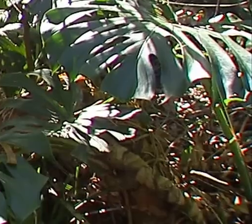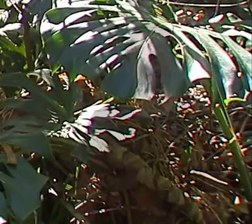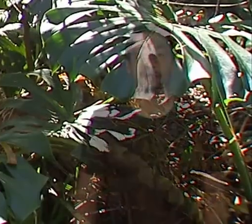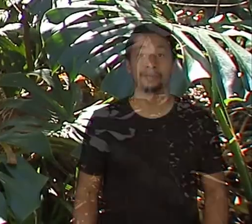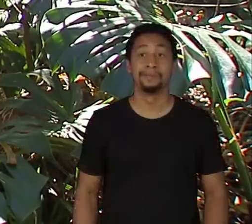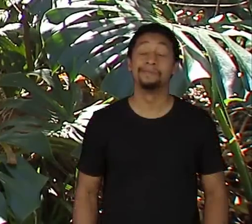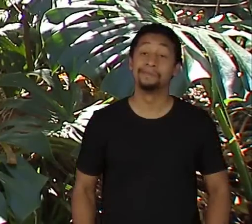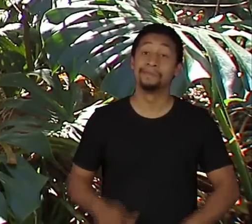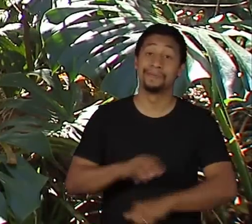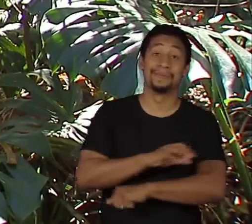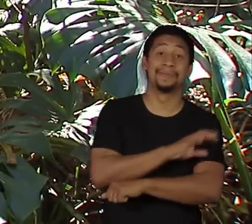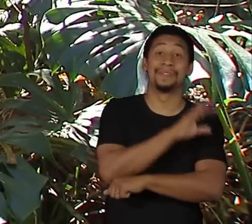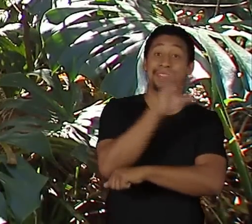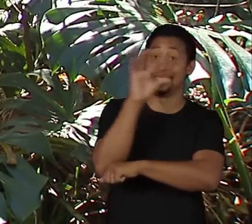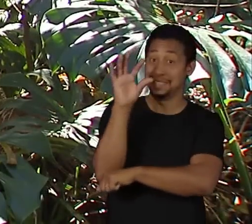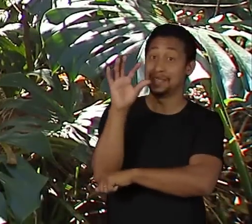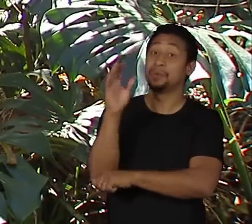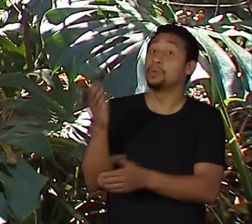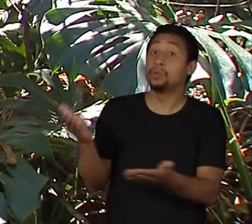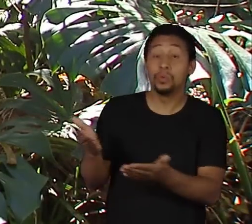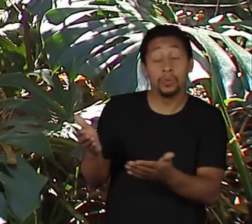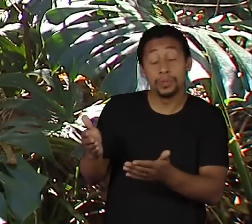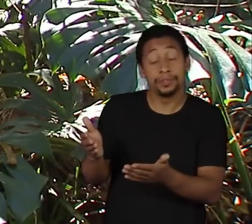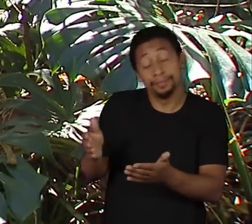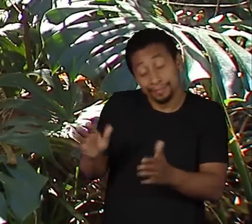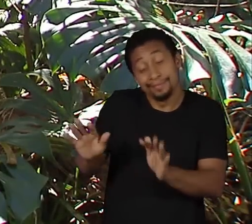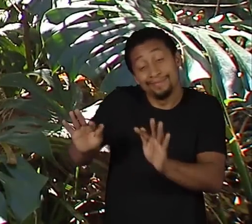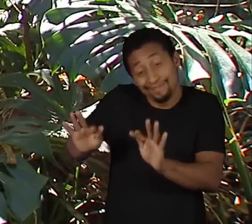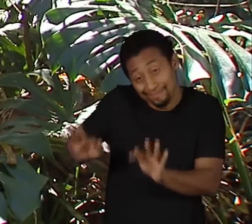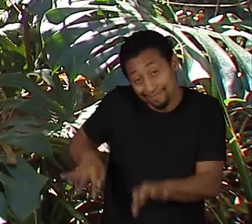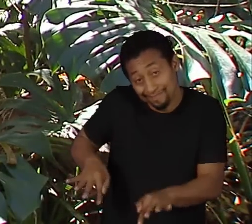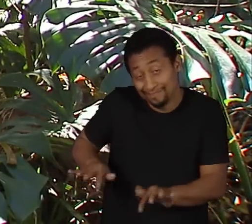E o Repórter Eco de hoje fica por aqui. No próximo